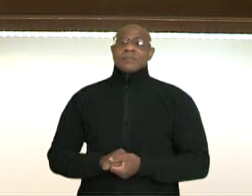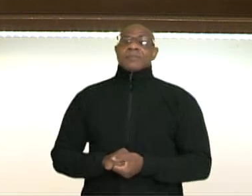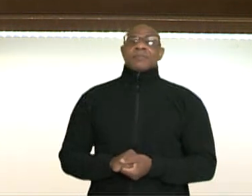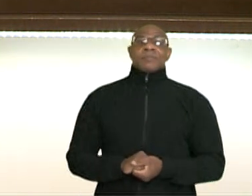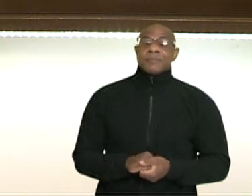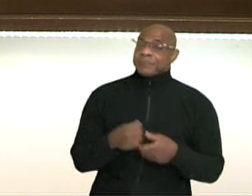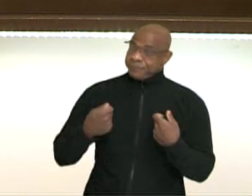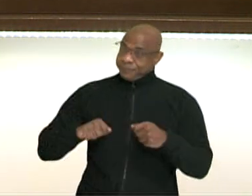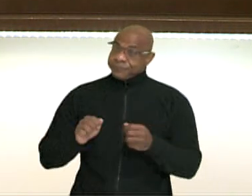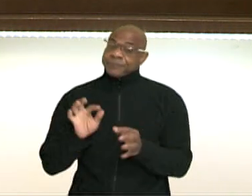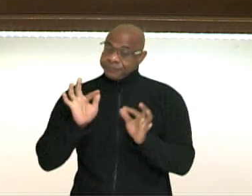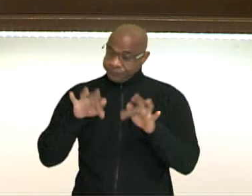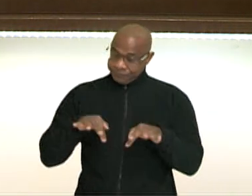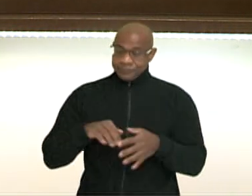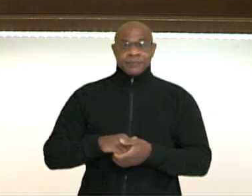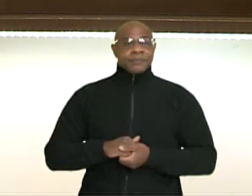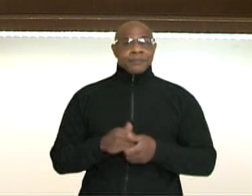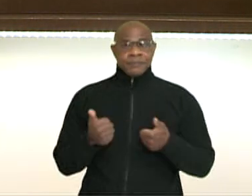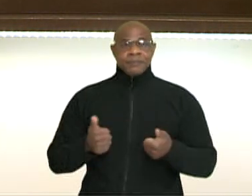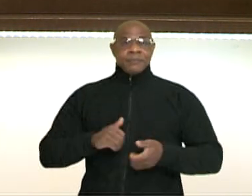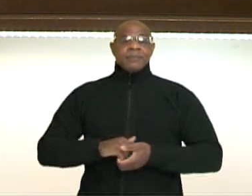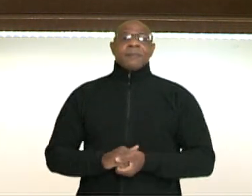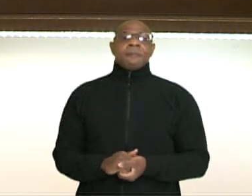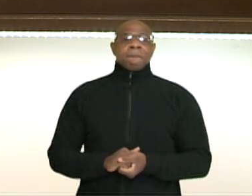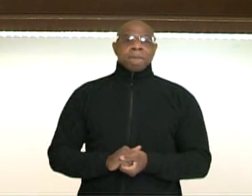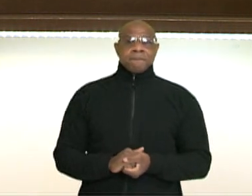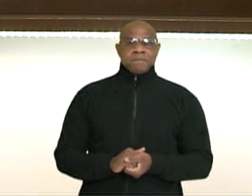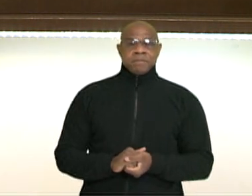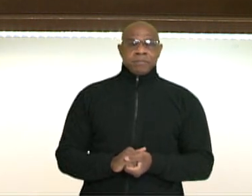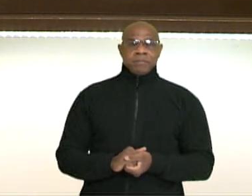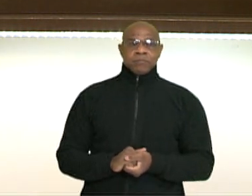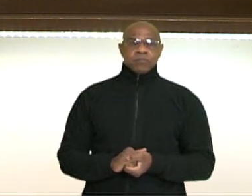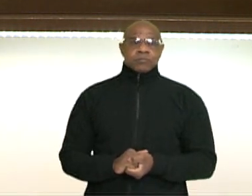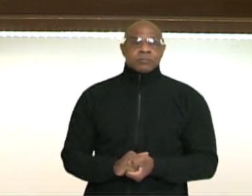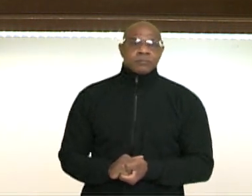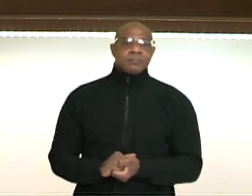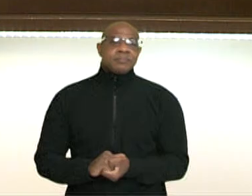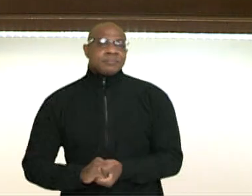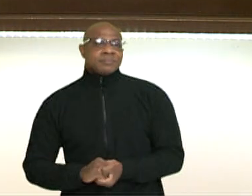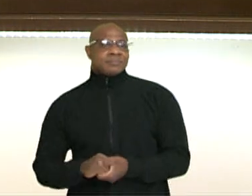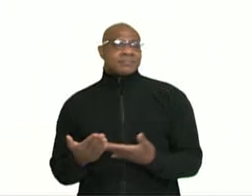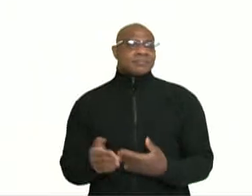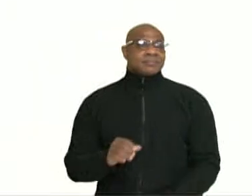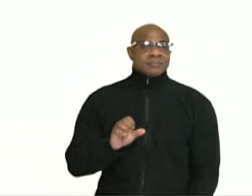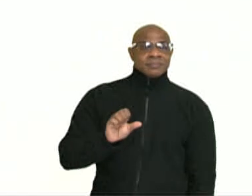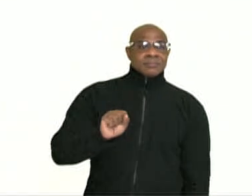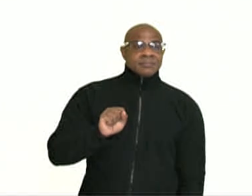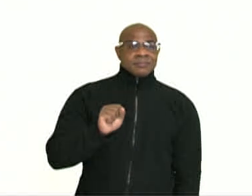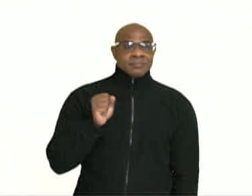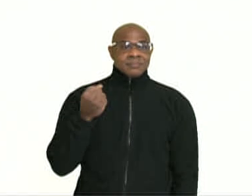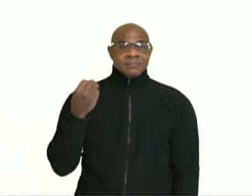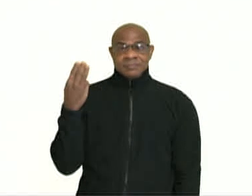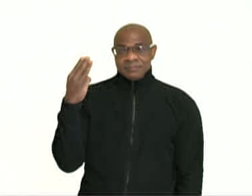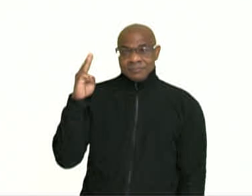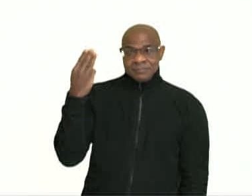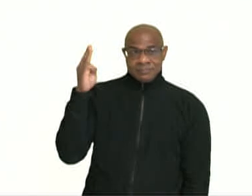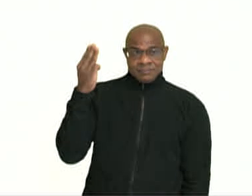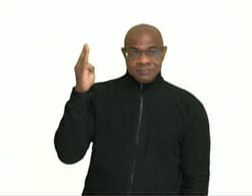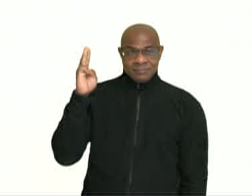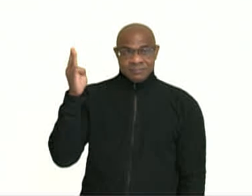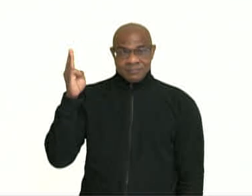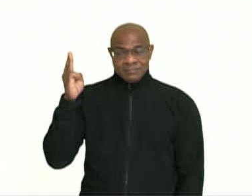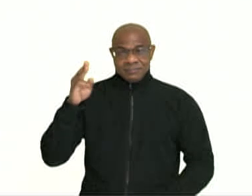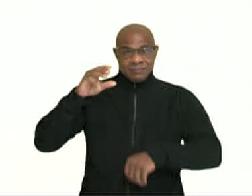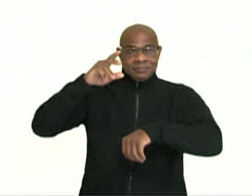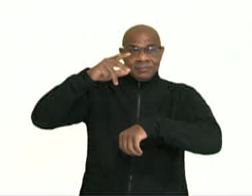terminar, combinado? Então tá bom, muito bem. Então, em São Luís, capital do Maranhão, vivia um grande número